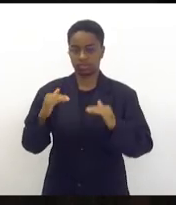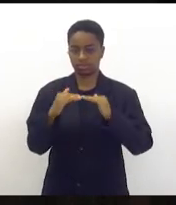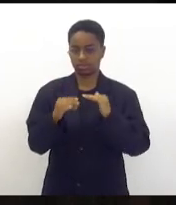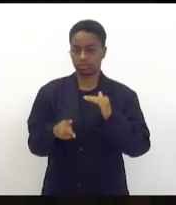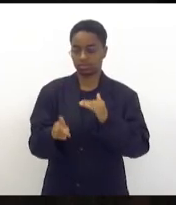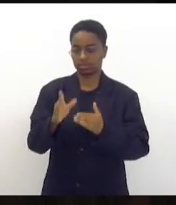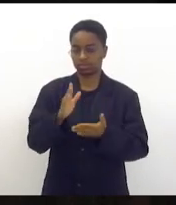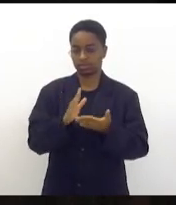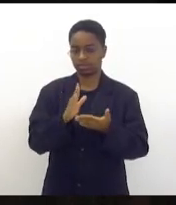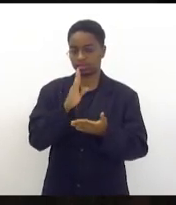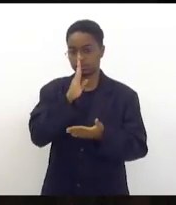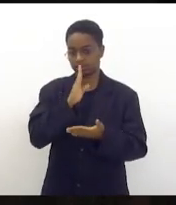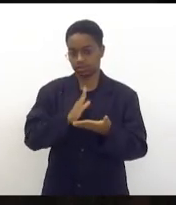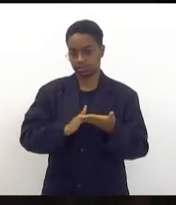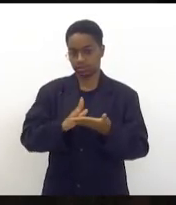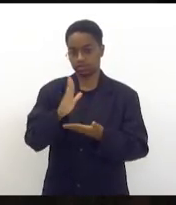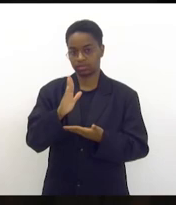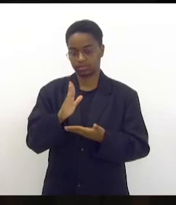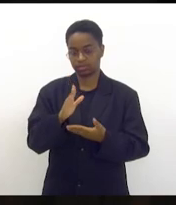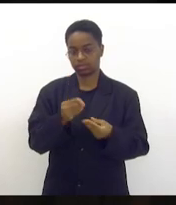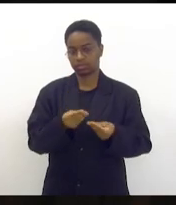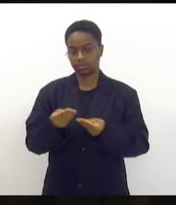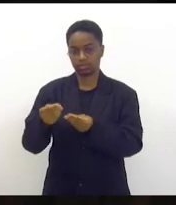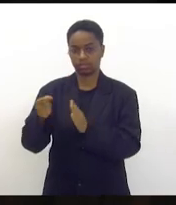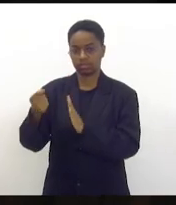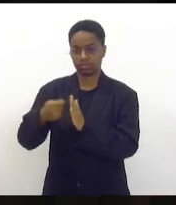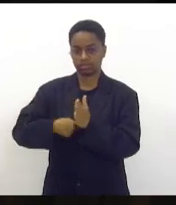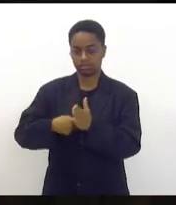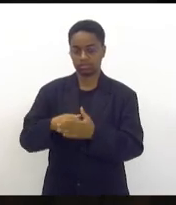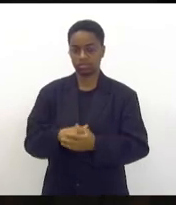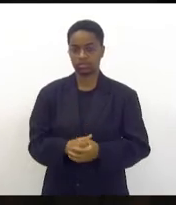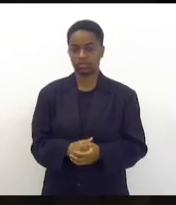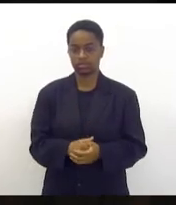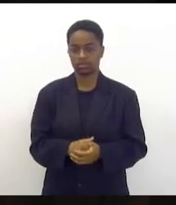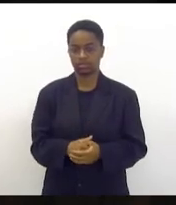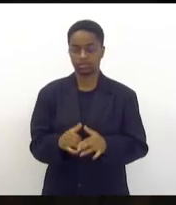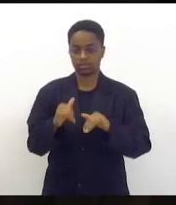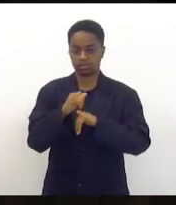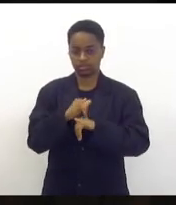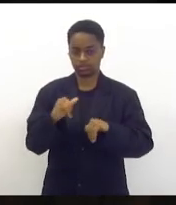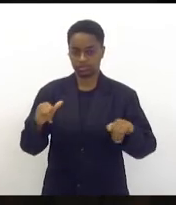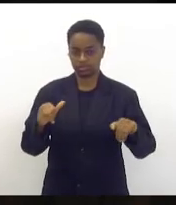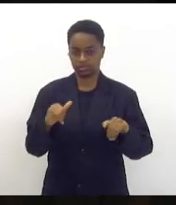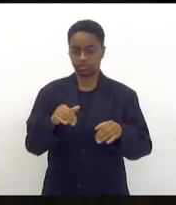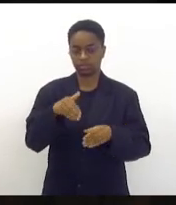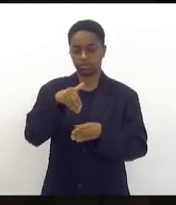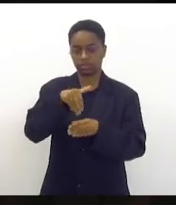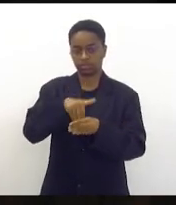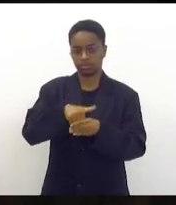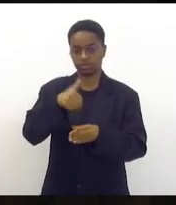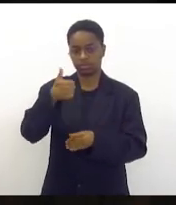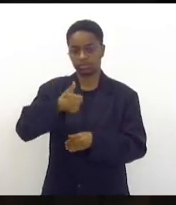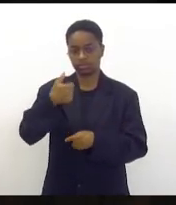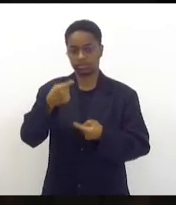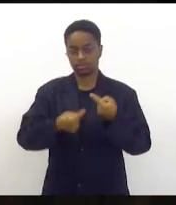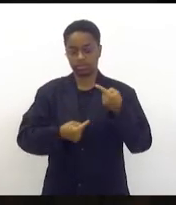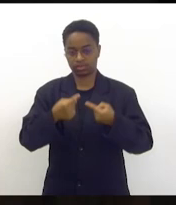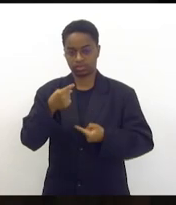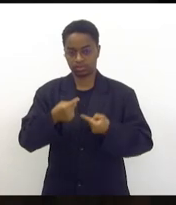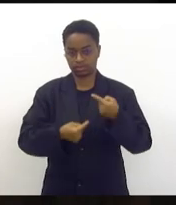permaneçam como estão. Aprovado, vai autógrafo. Anuncio, em votação, em primeira